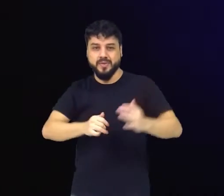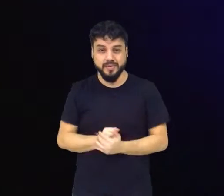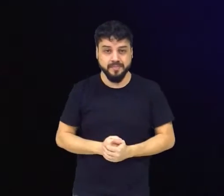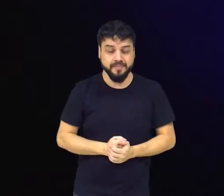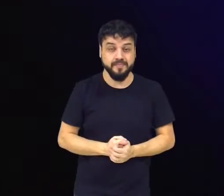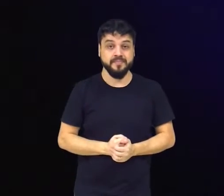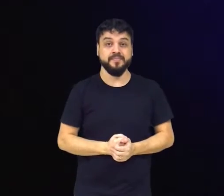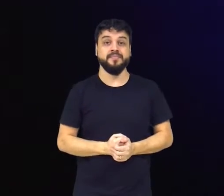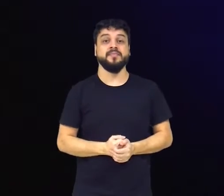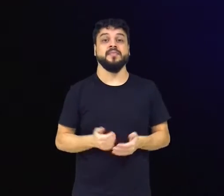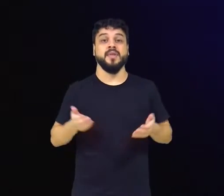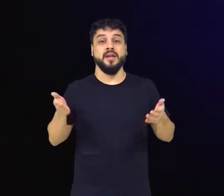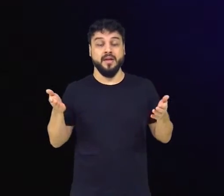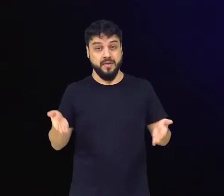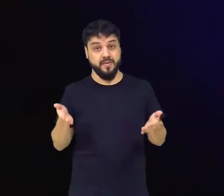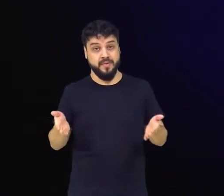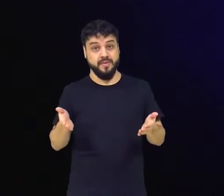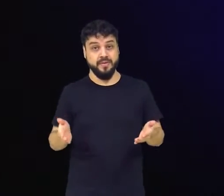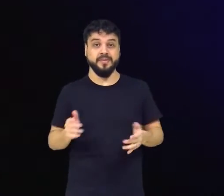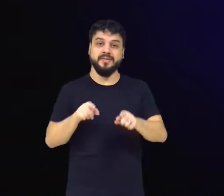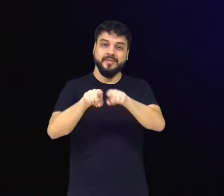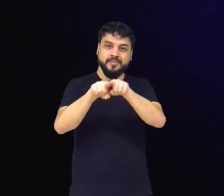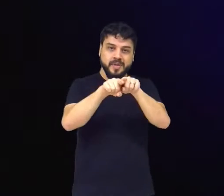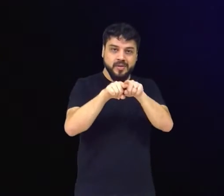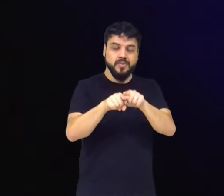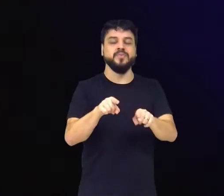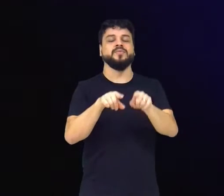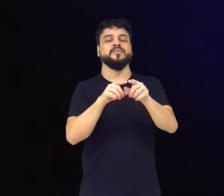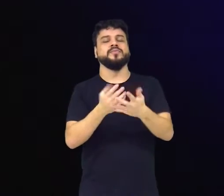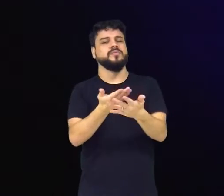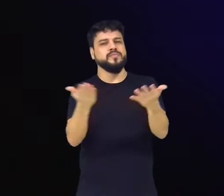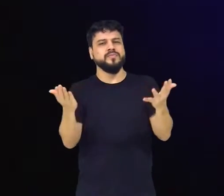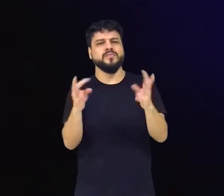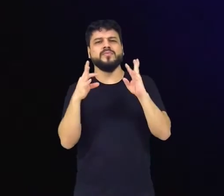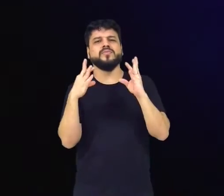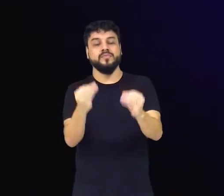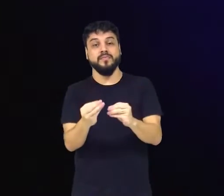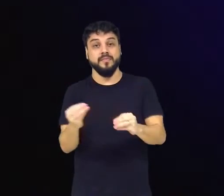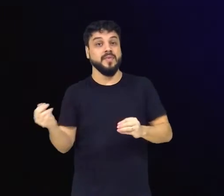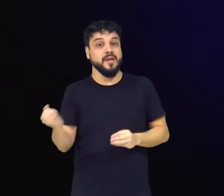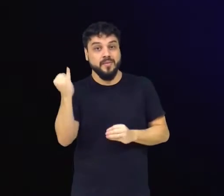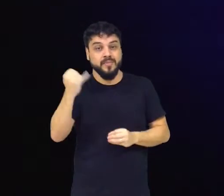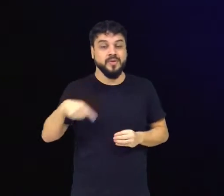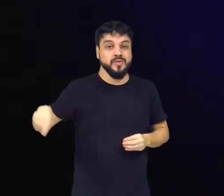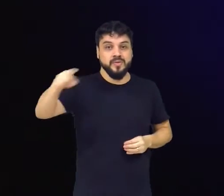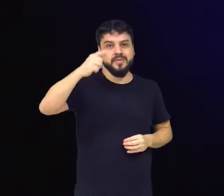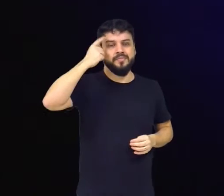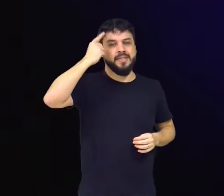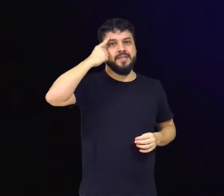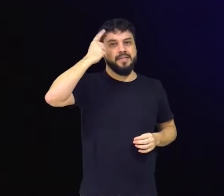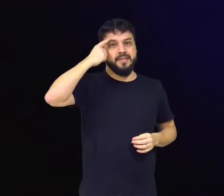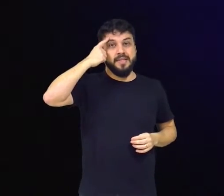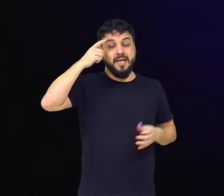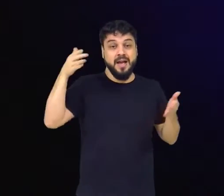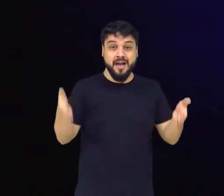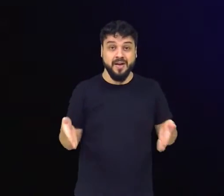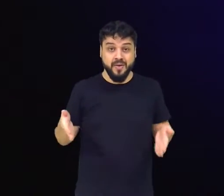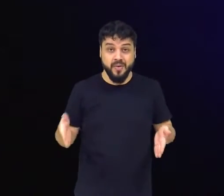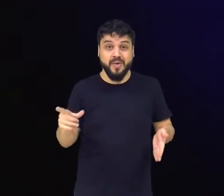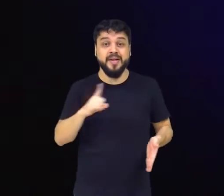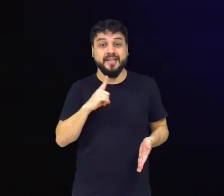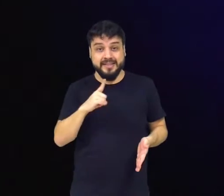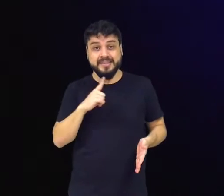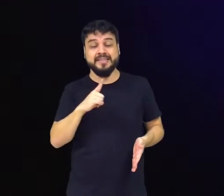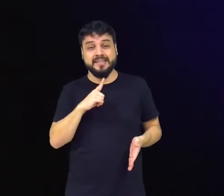Contextualizando então, irmãos e irmãs, é importante reforçar que vivemos um tempo de adversidade. Os dias são